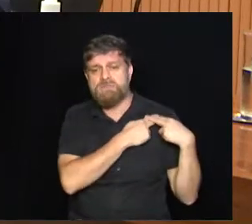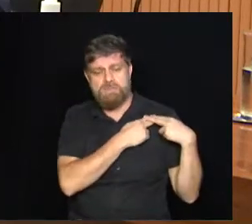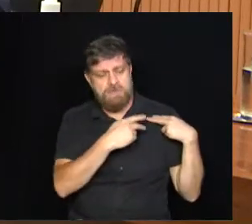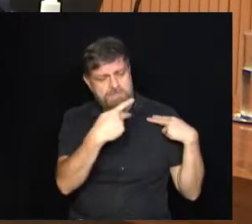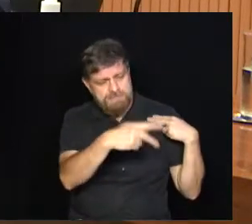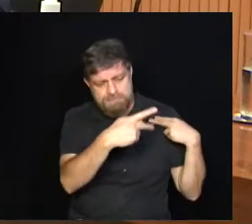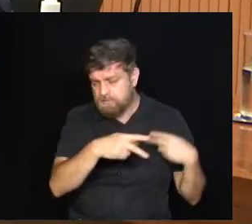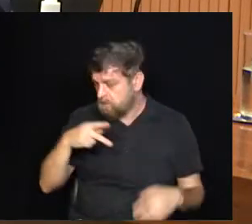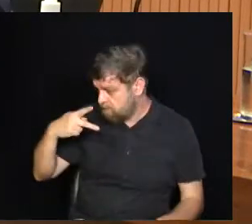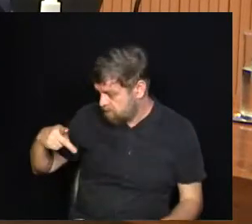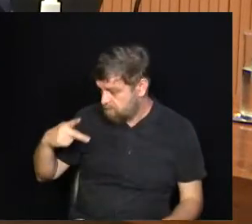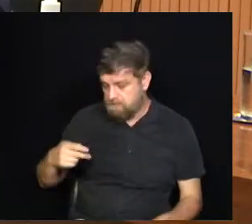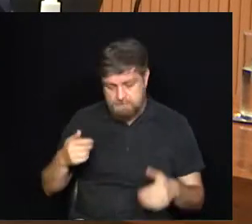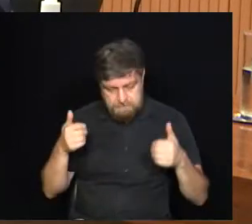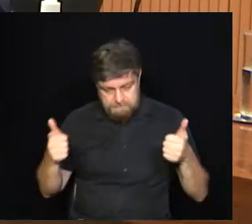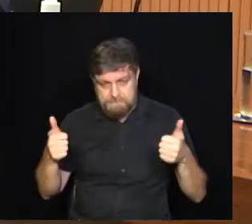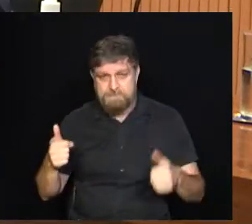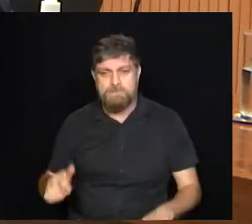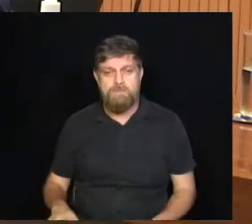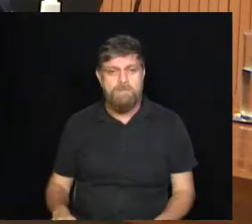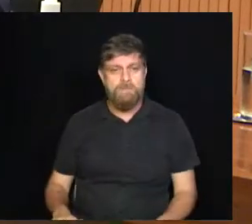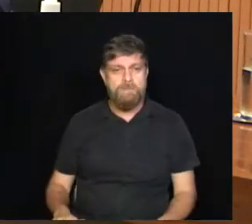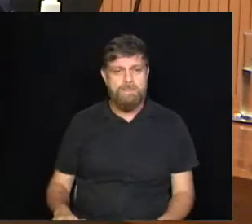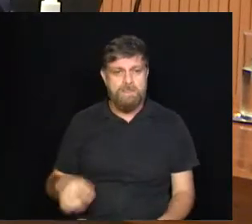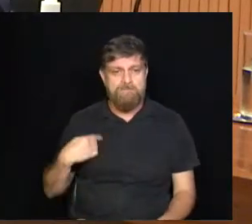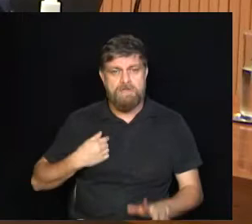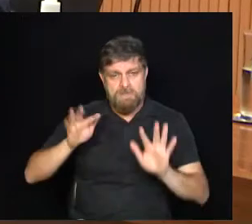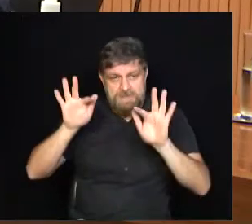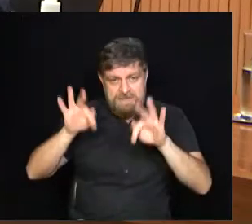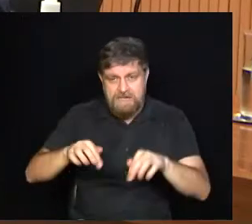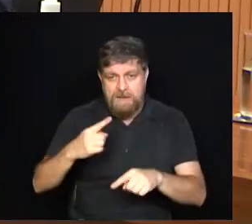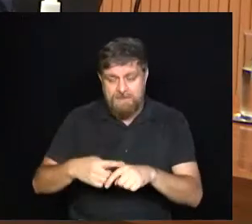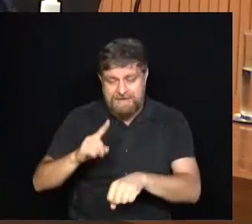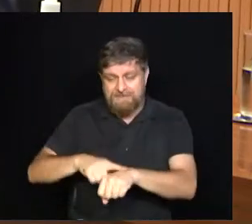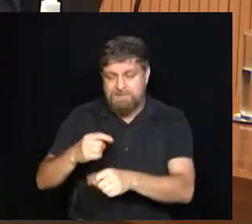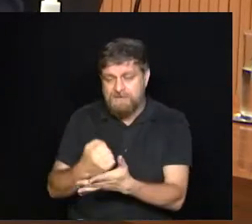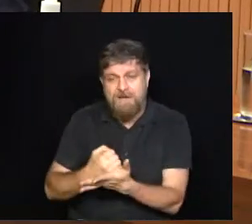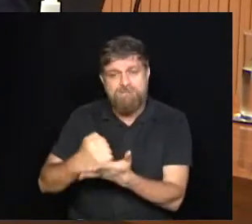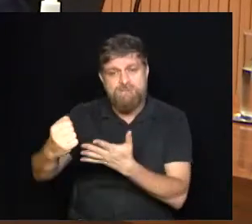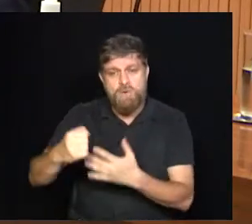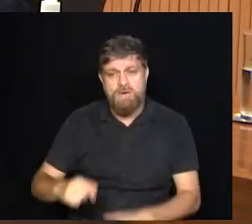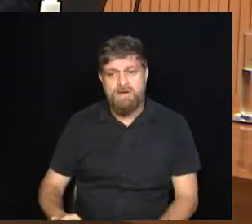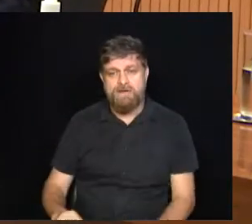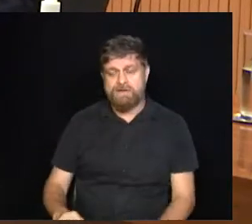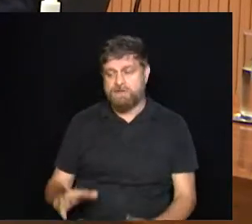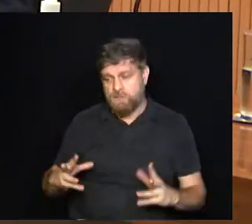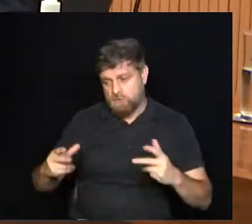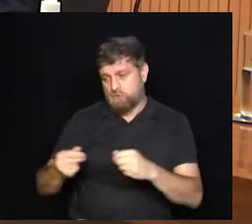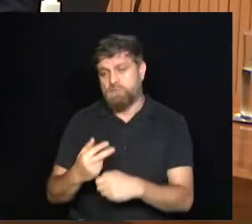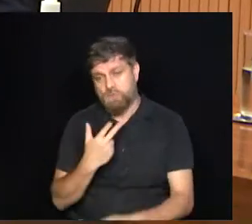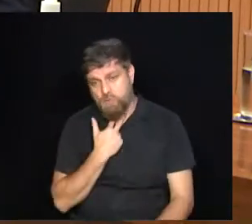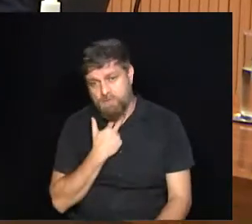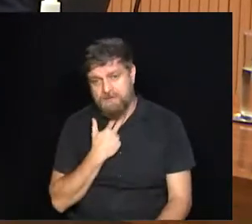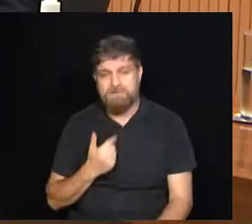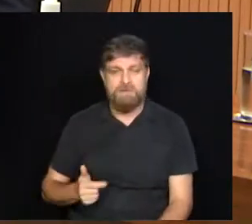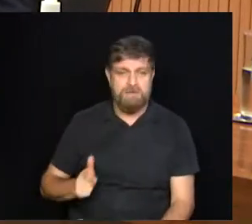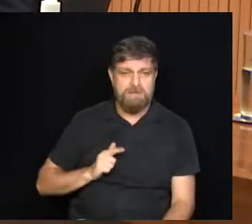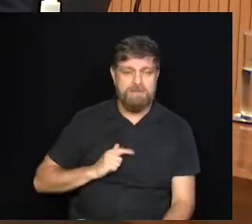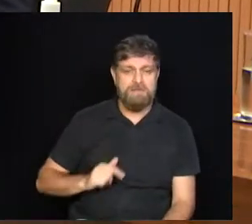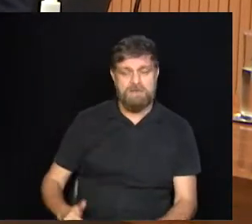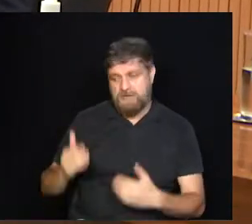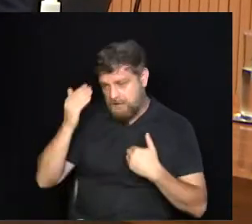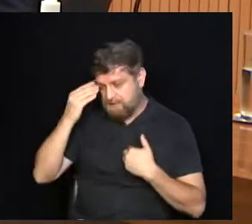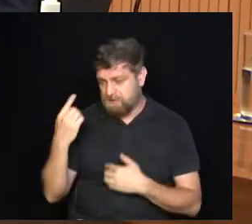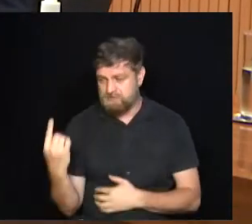prementes, estão lá, né, e dependem disso. Mas vamos encerrar, porque já está passando o tempo, todos têm compromisso. Agradeço mais uma vez todos que estão